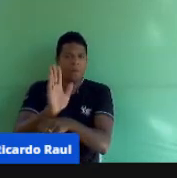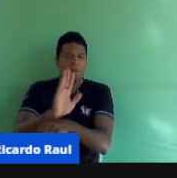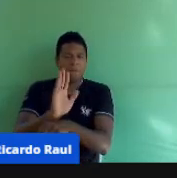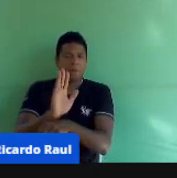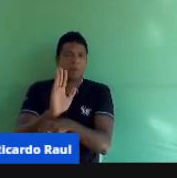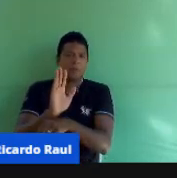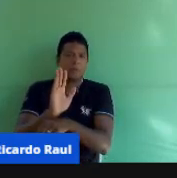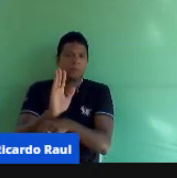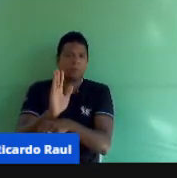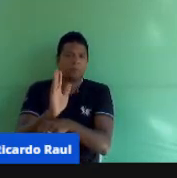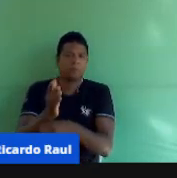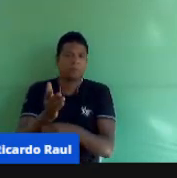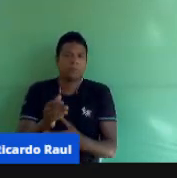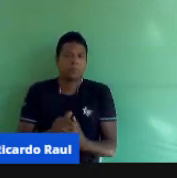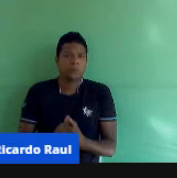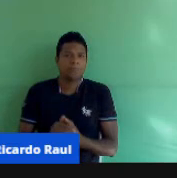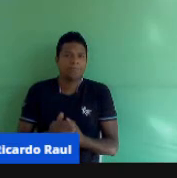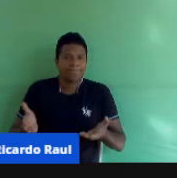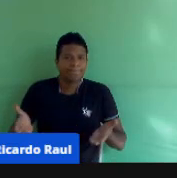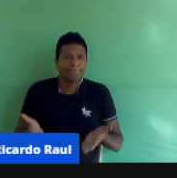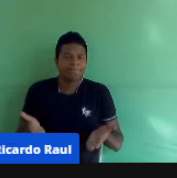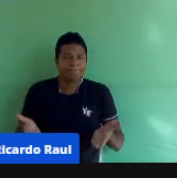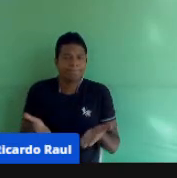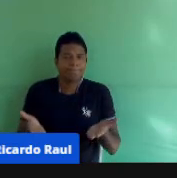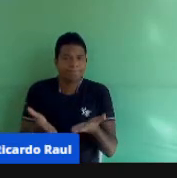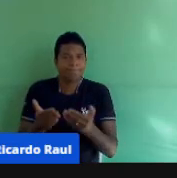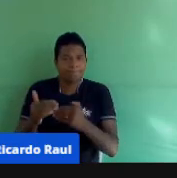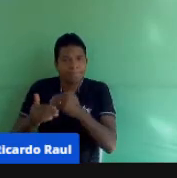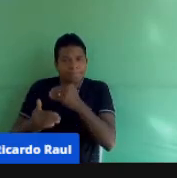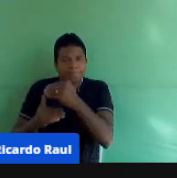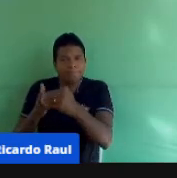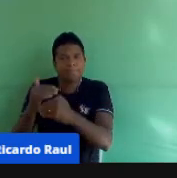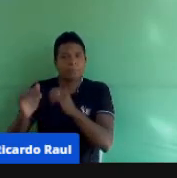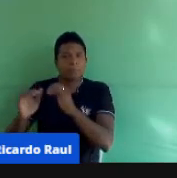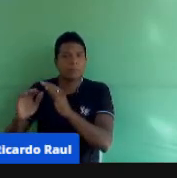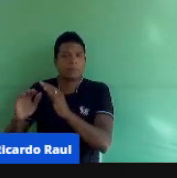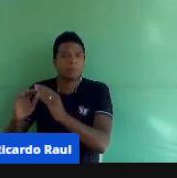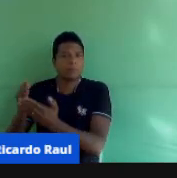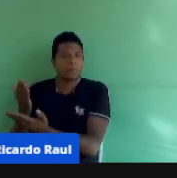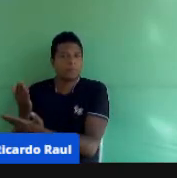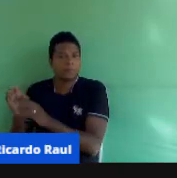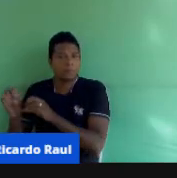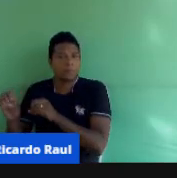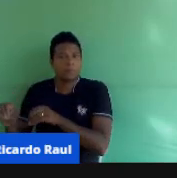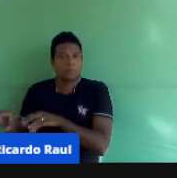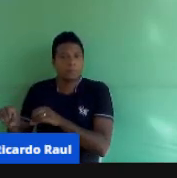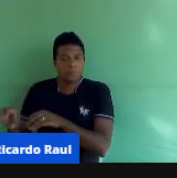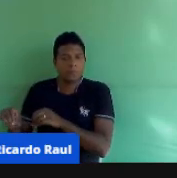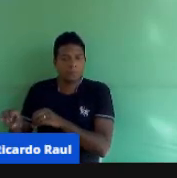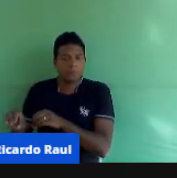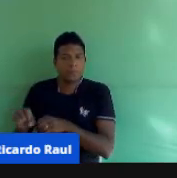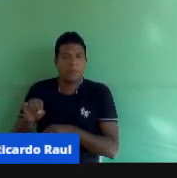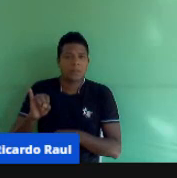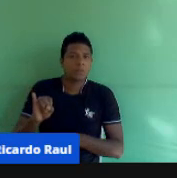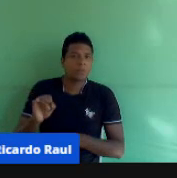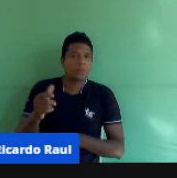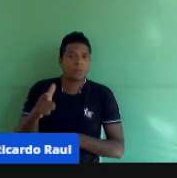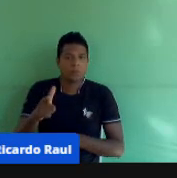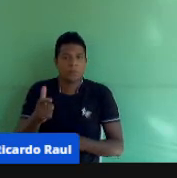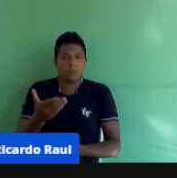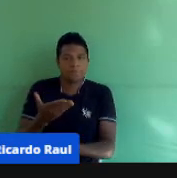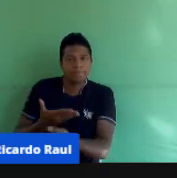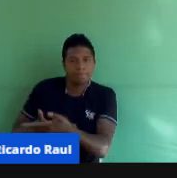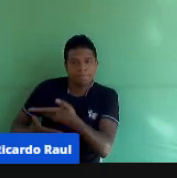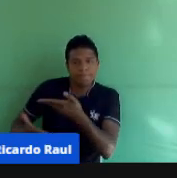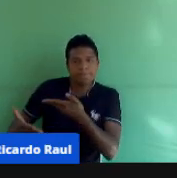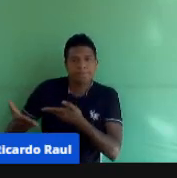ele não é um motivador do processo educativo em si, se não tiver essas mediações que